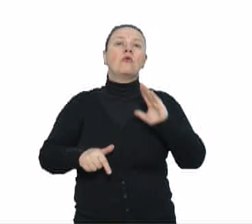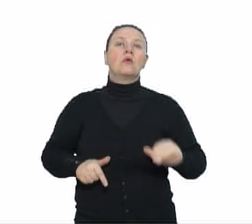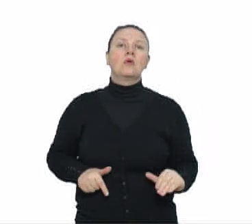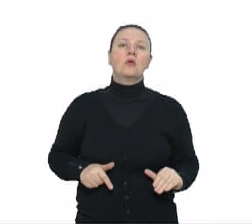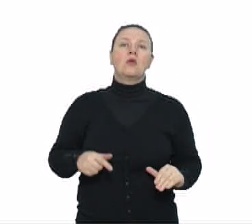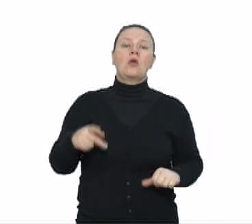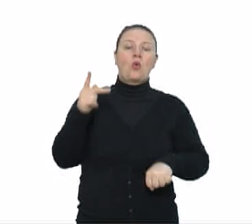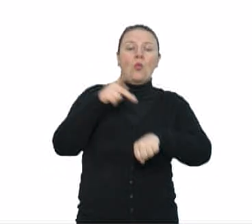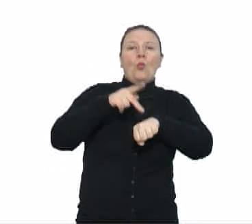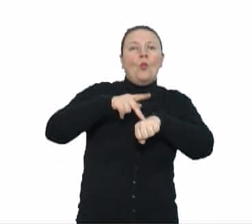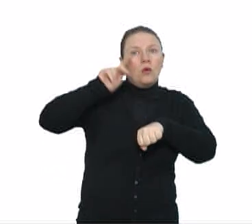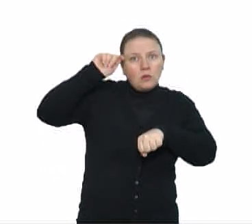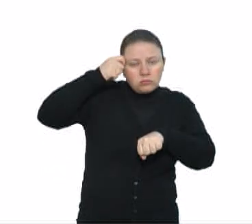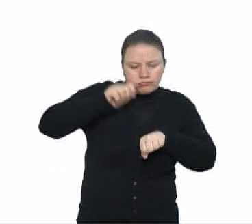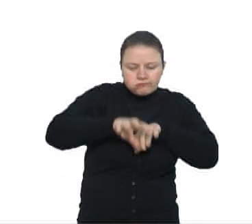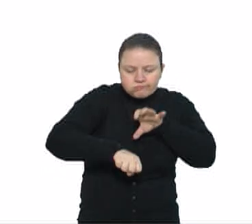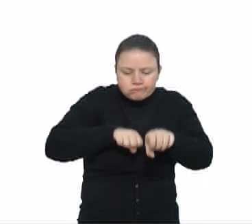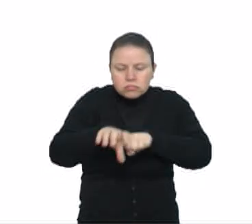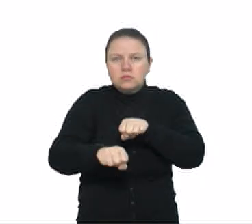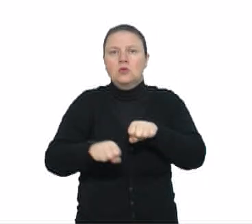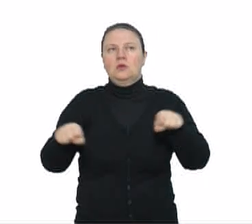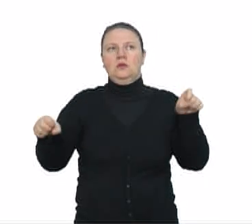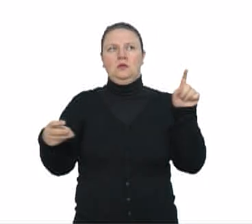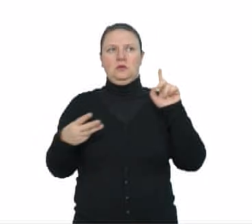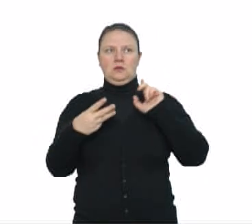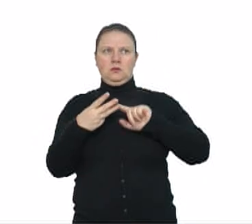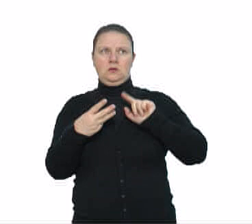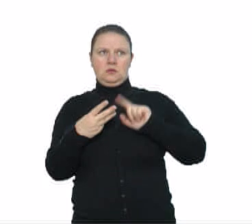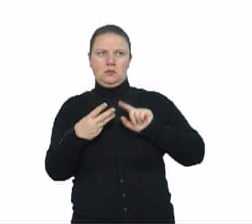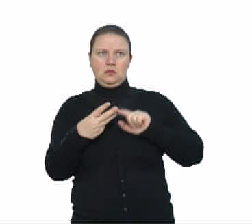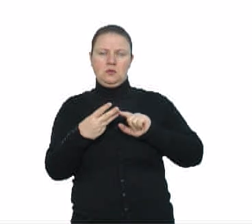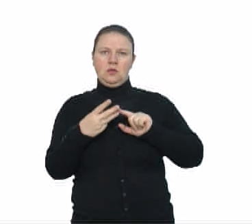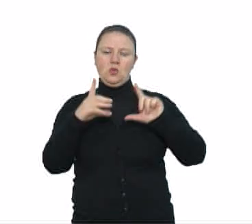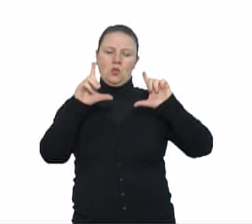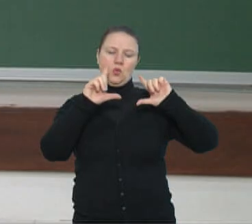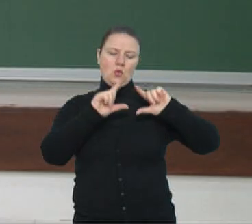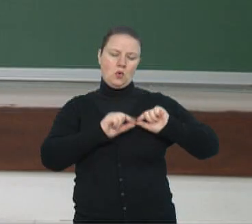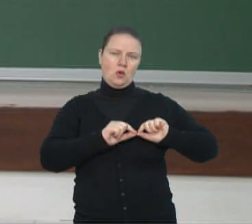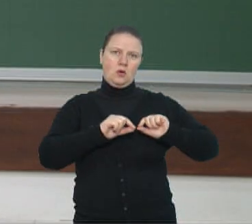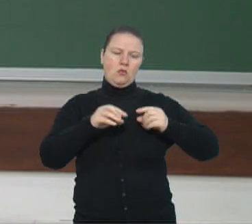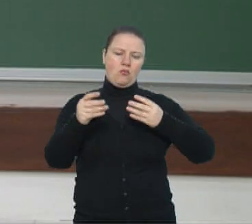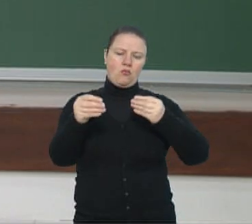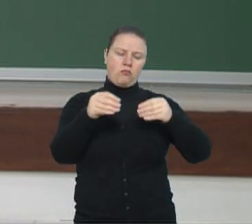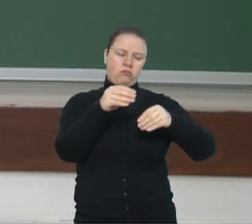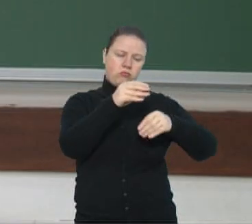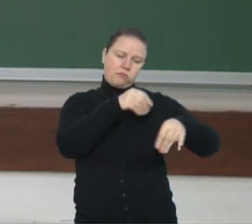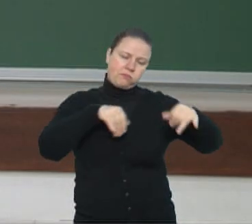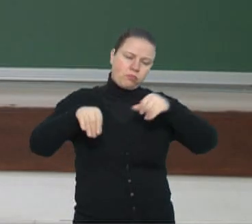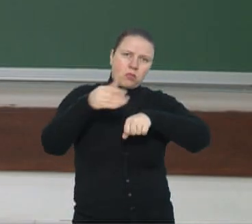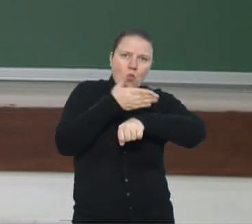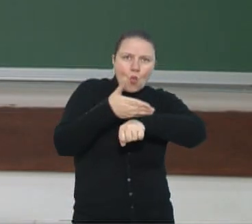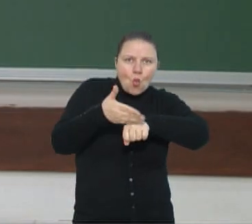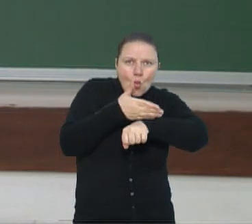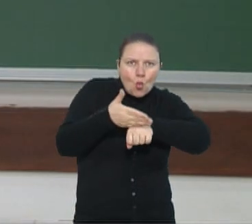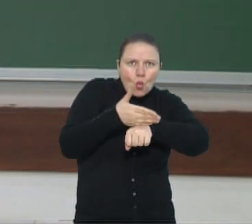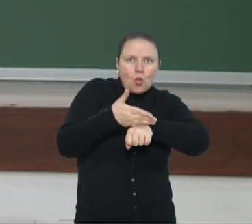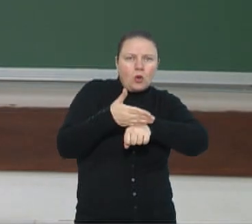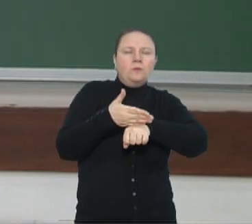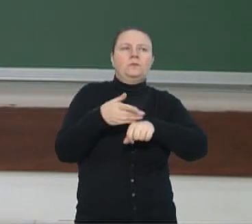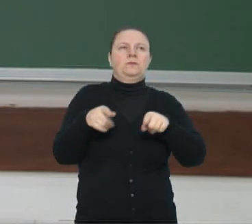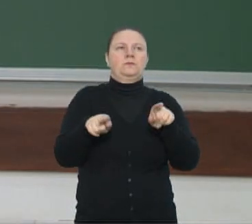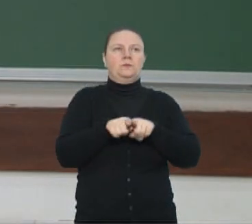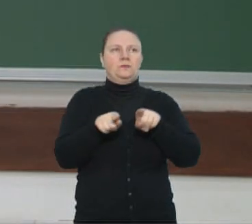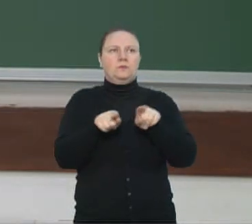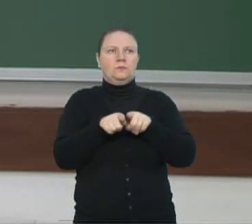Em 1846, a diminuição do preço do trigo, permitindo ao trabalhador melhorar sua condição de vida. Em